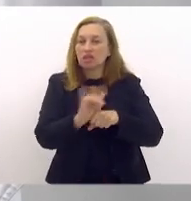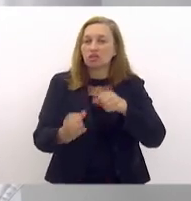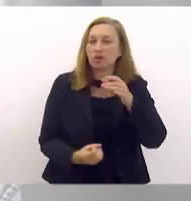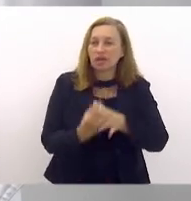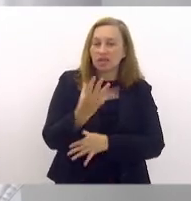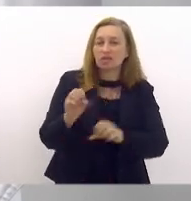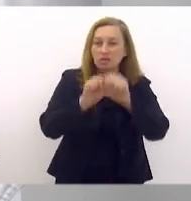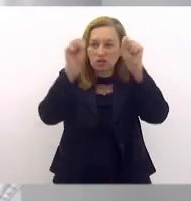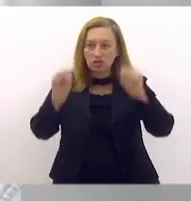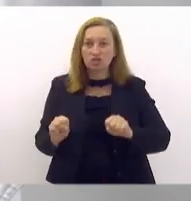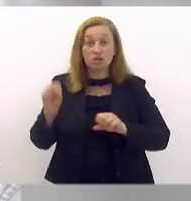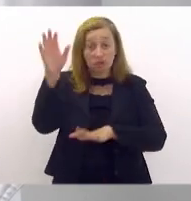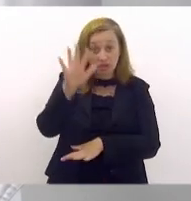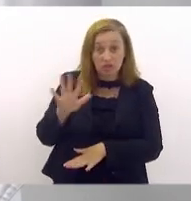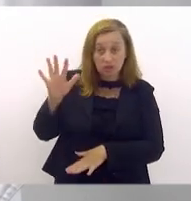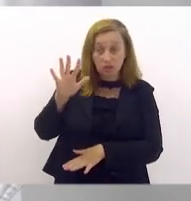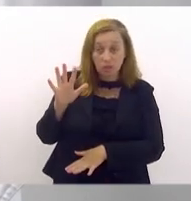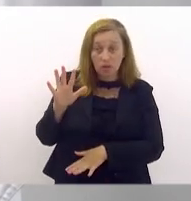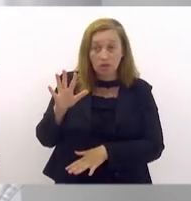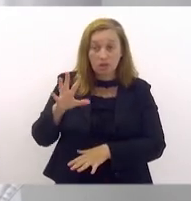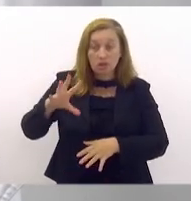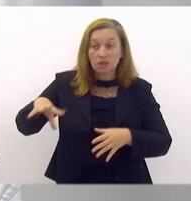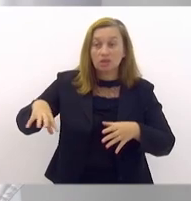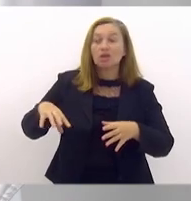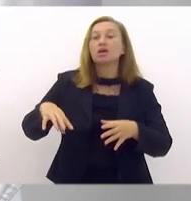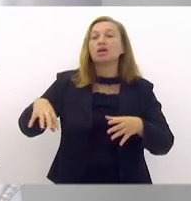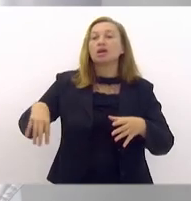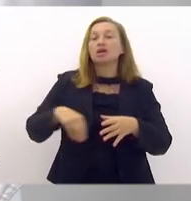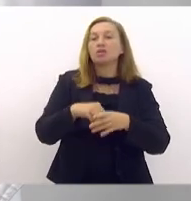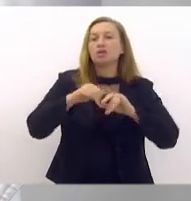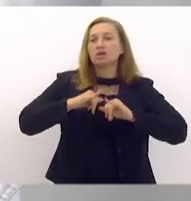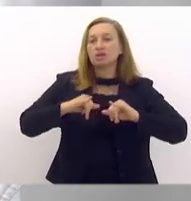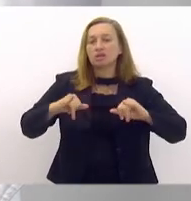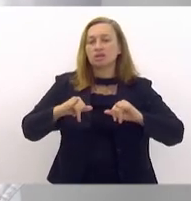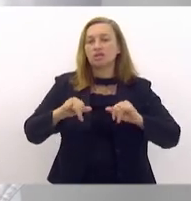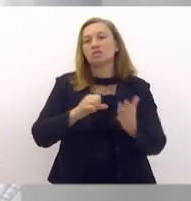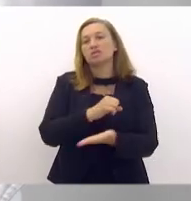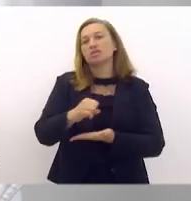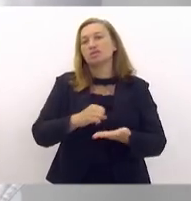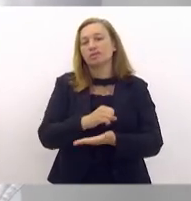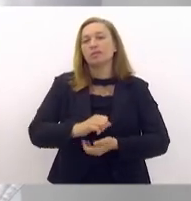desse sistema nacional que integra essa base de dados.